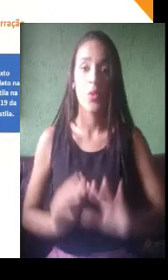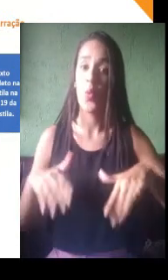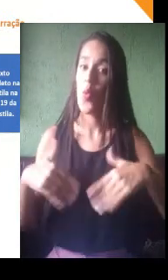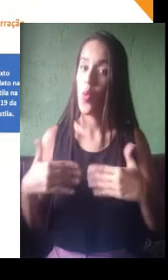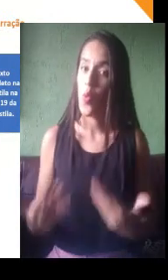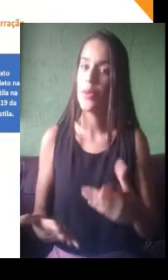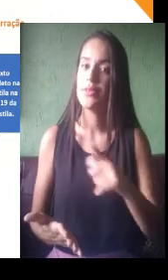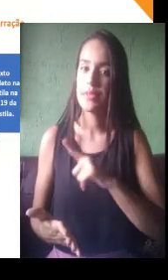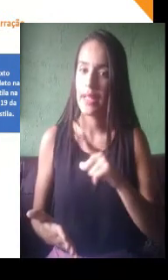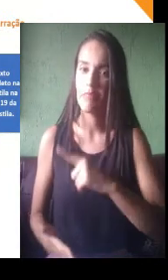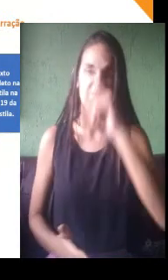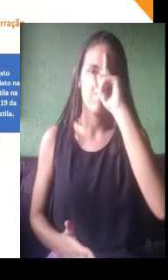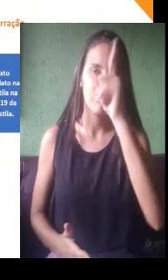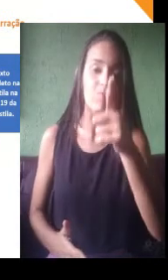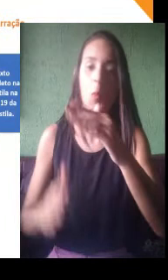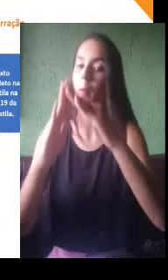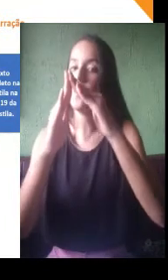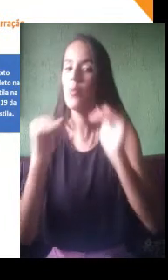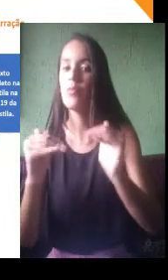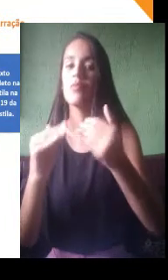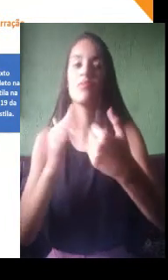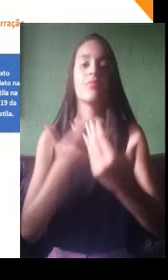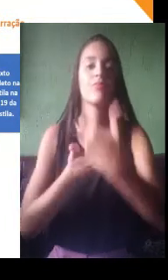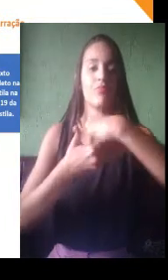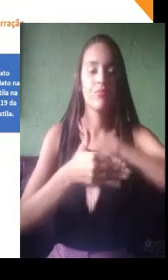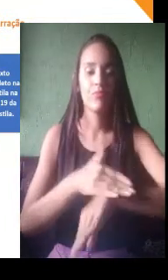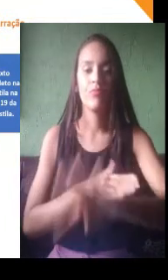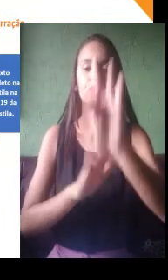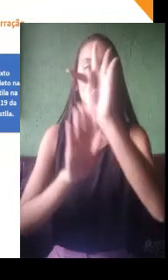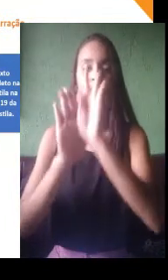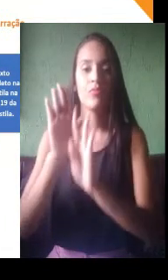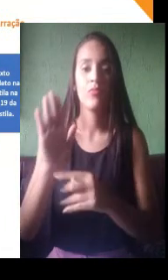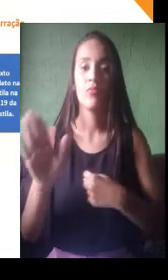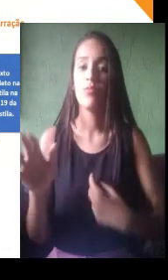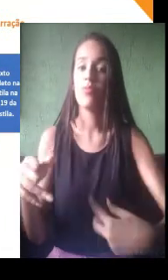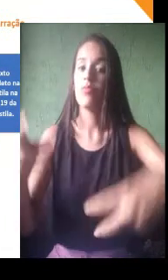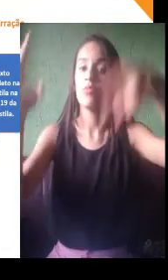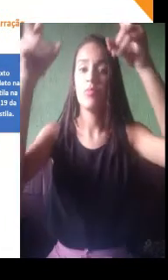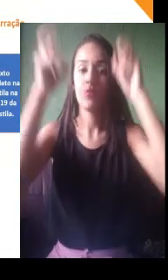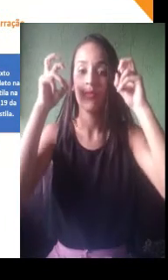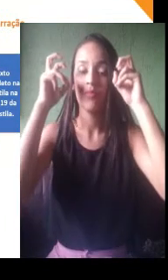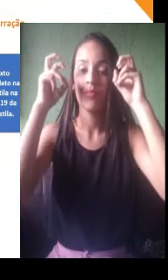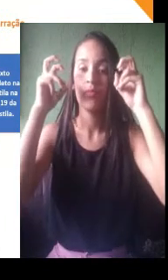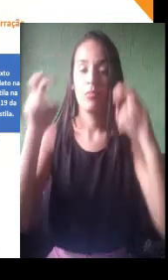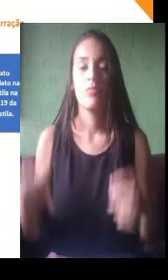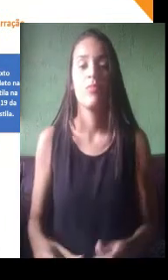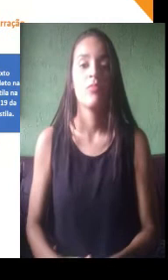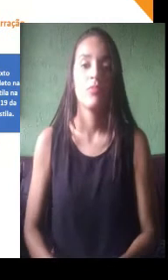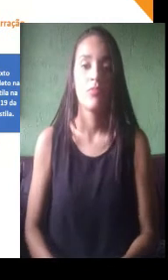passagem aqui é uma passagem de narração. Mais abaixo, no último parágrafo, ele diz o seguinte, Por isso eu digo,